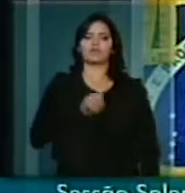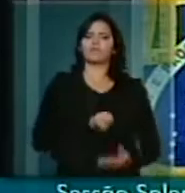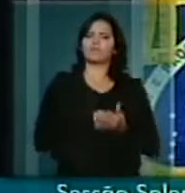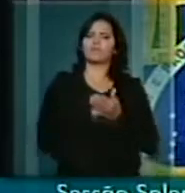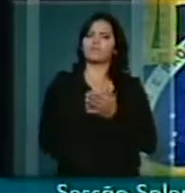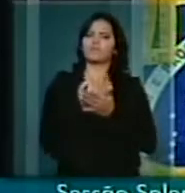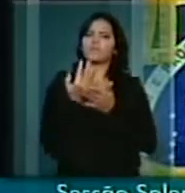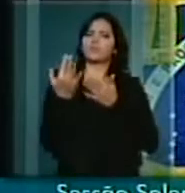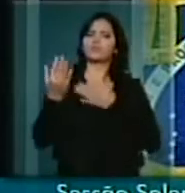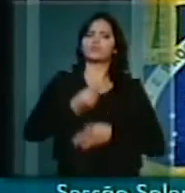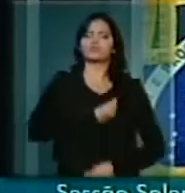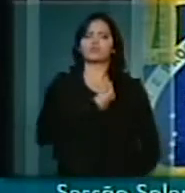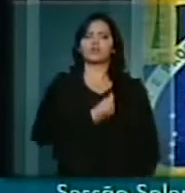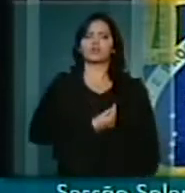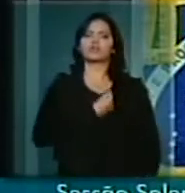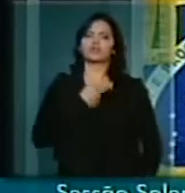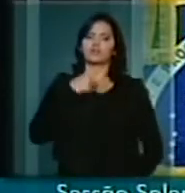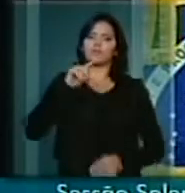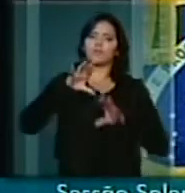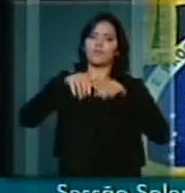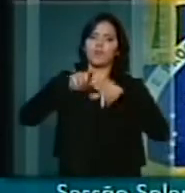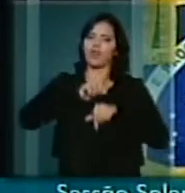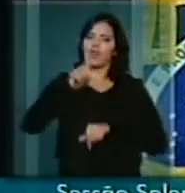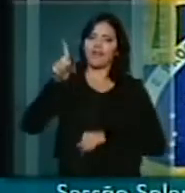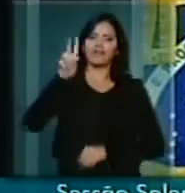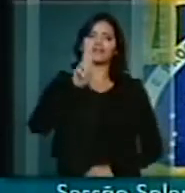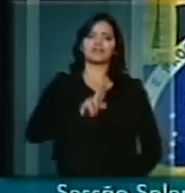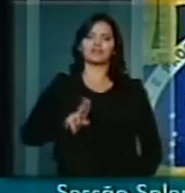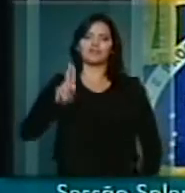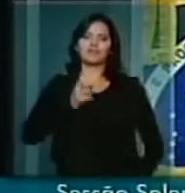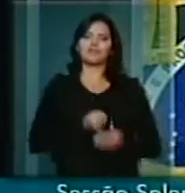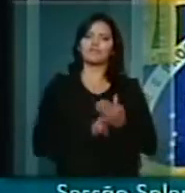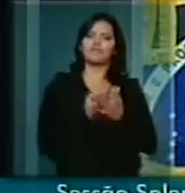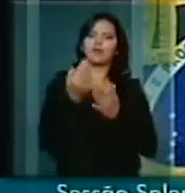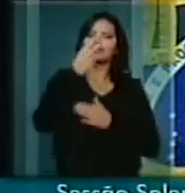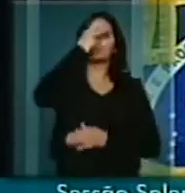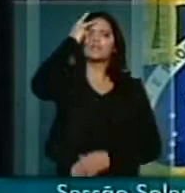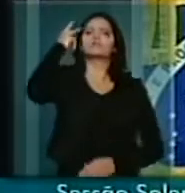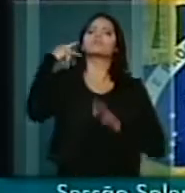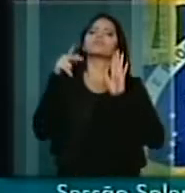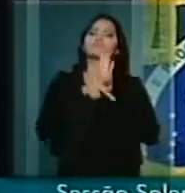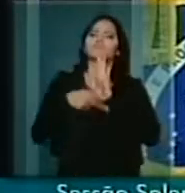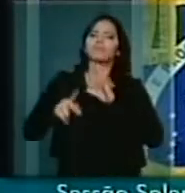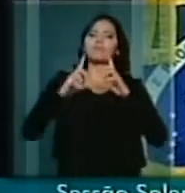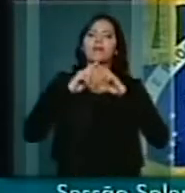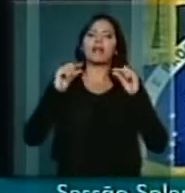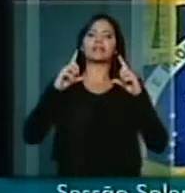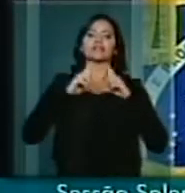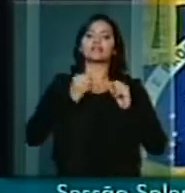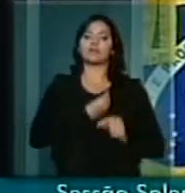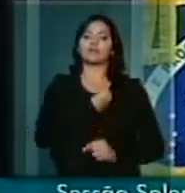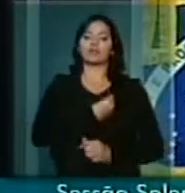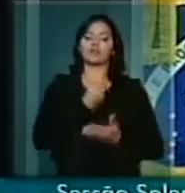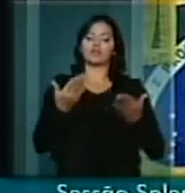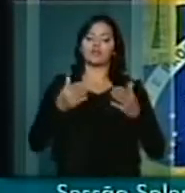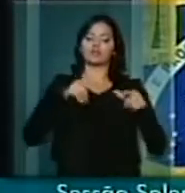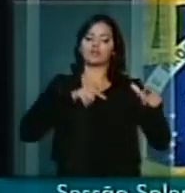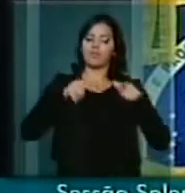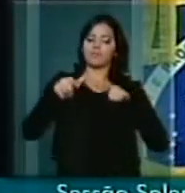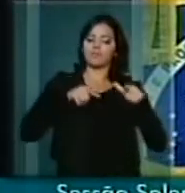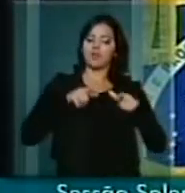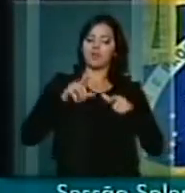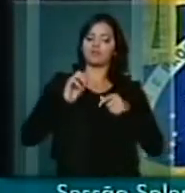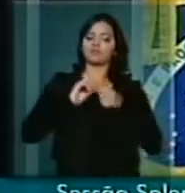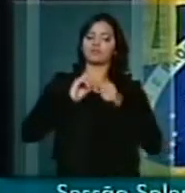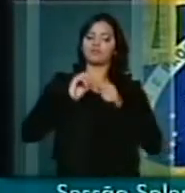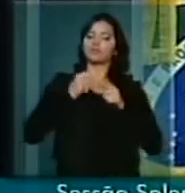estão aqui são egressos da nossa instituição, muitas pessoas aqui em Brasília, né, estão aqui hoje nas funções que desempenham,